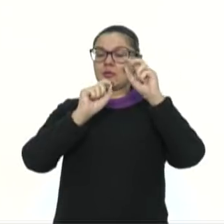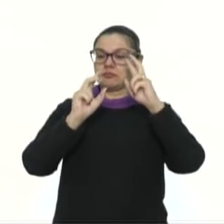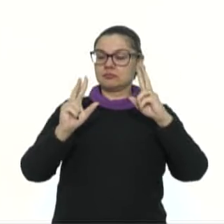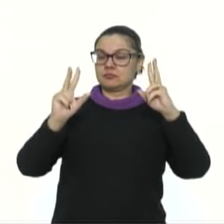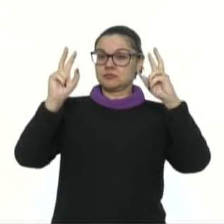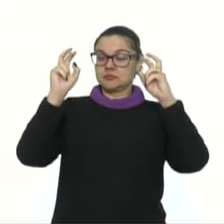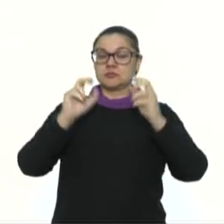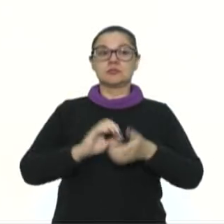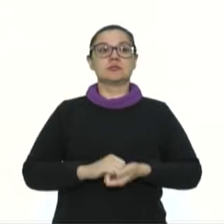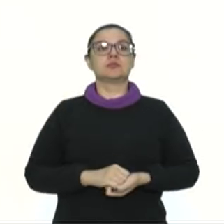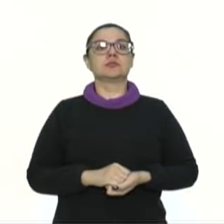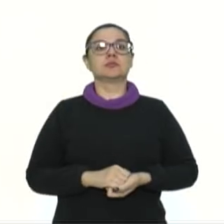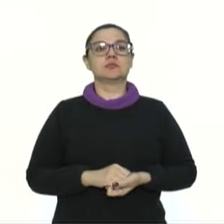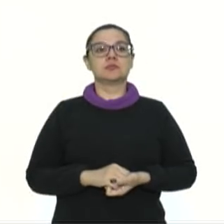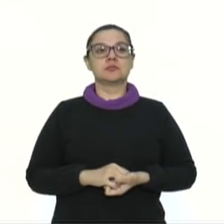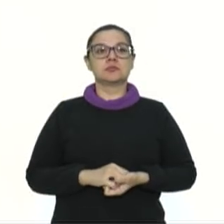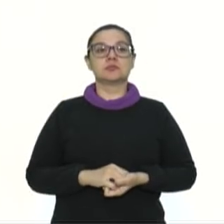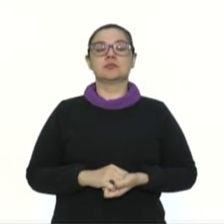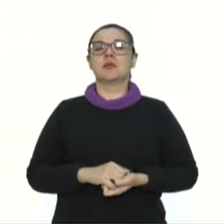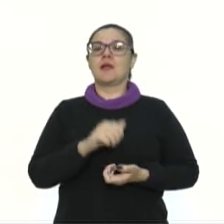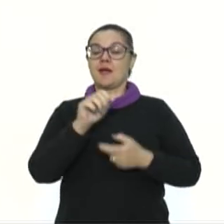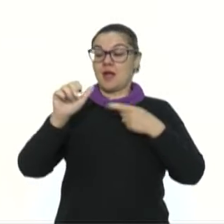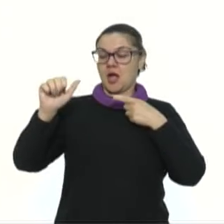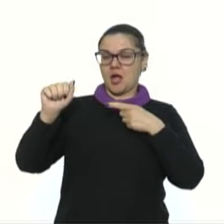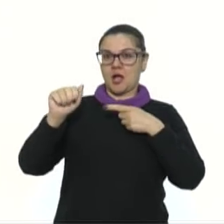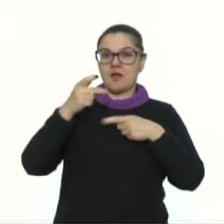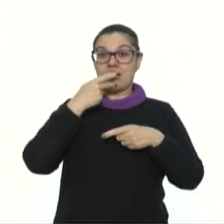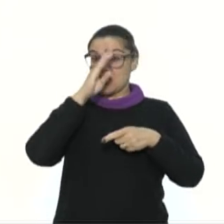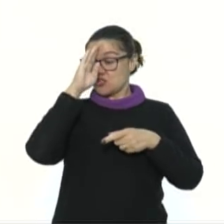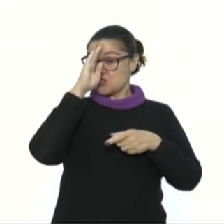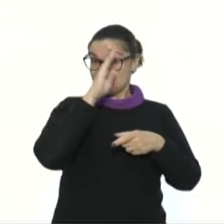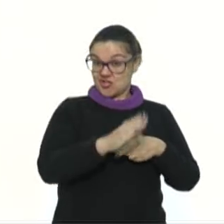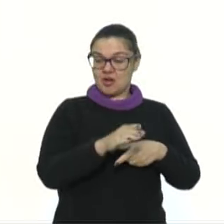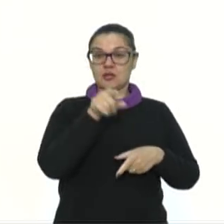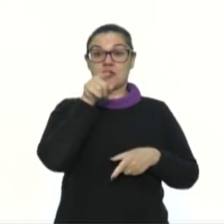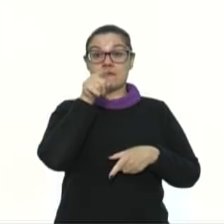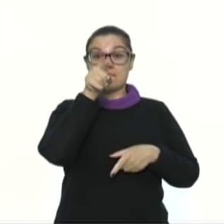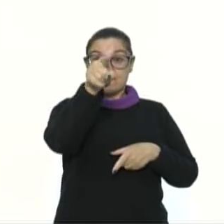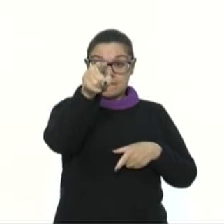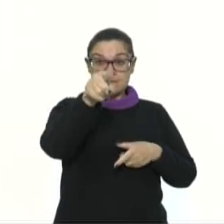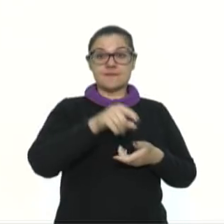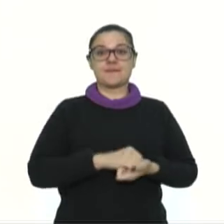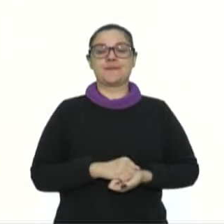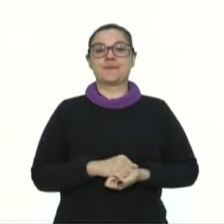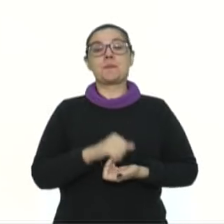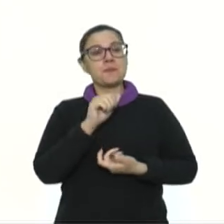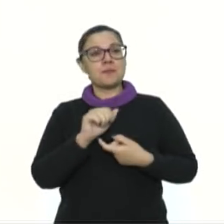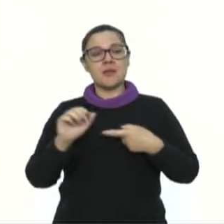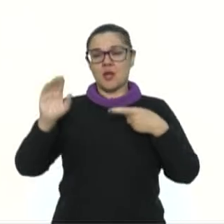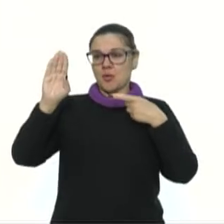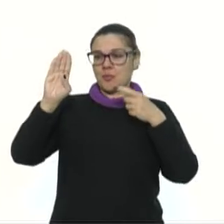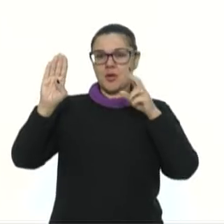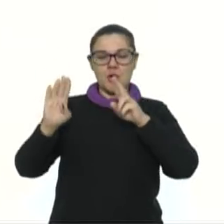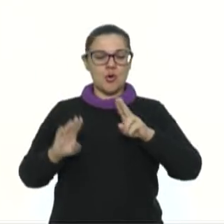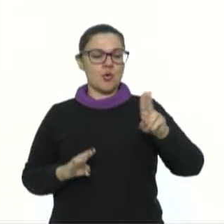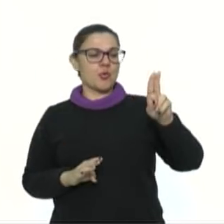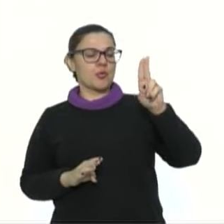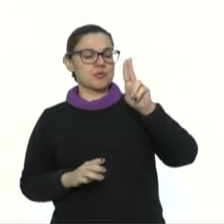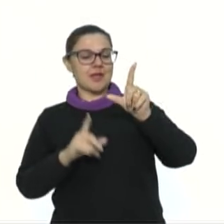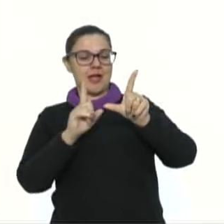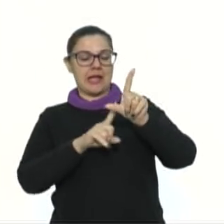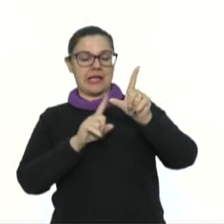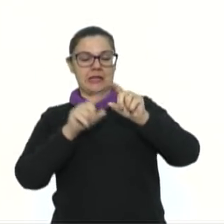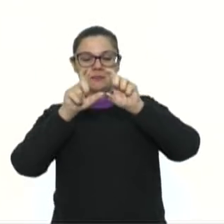é: letra A, falar diretamente com o leitor, você, ou B, usar somente as letras em